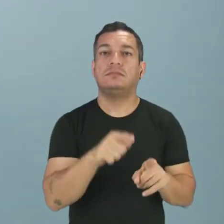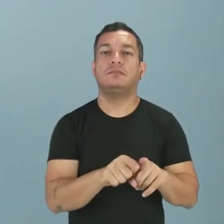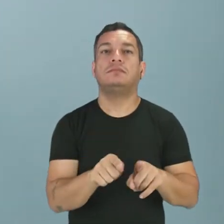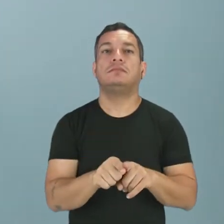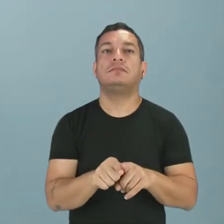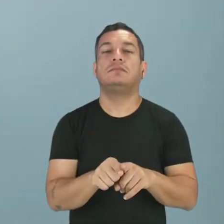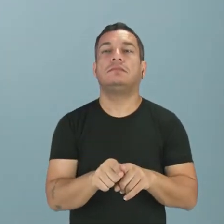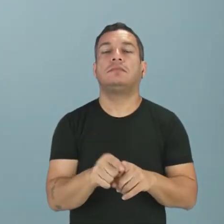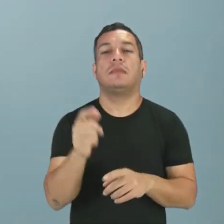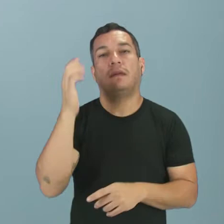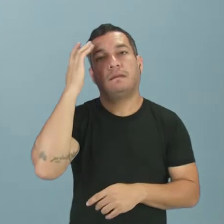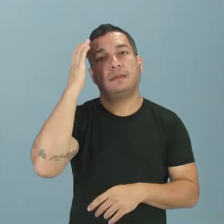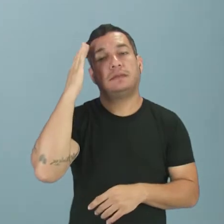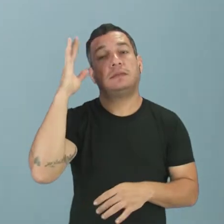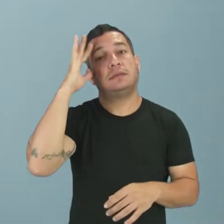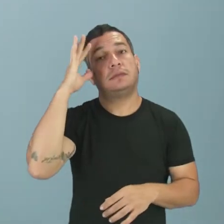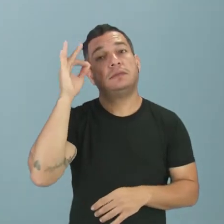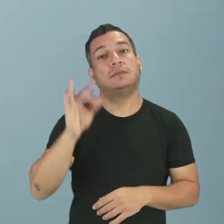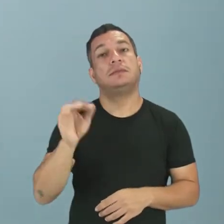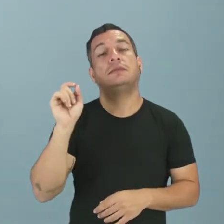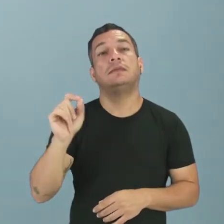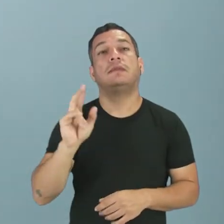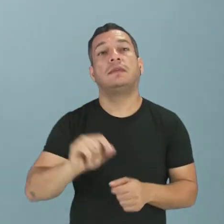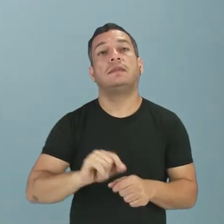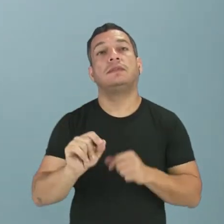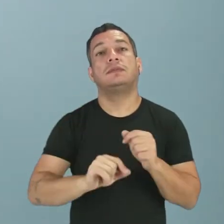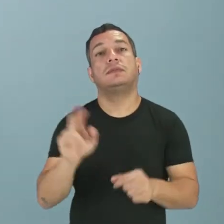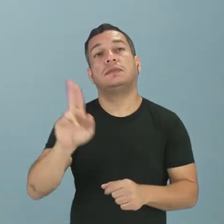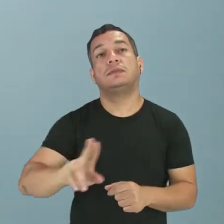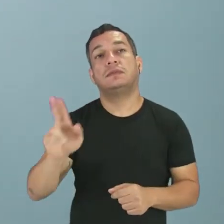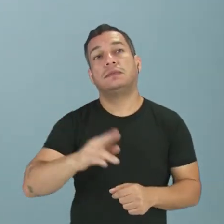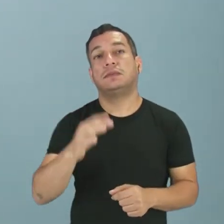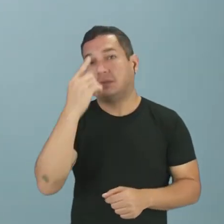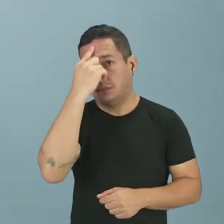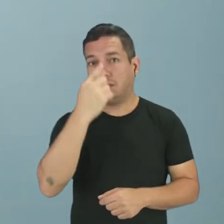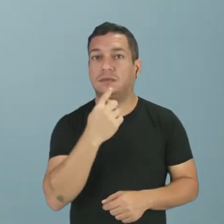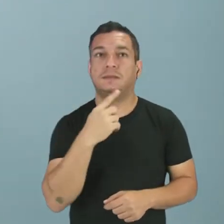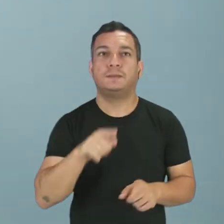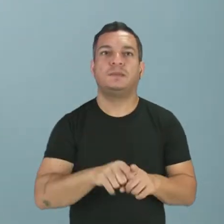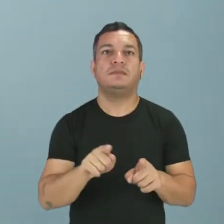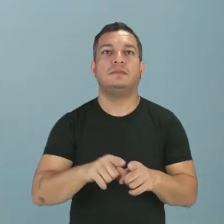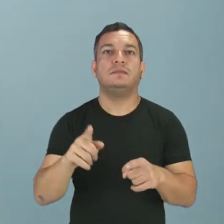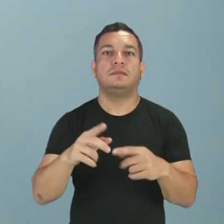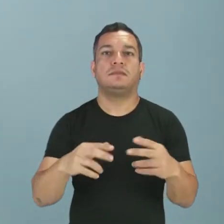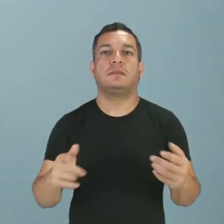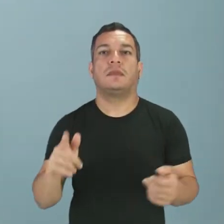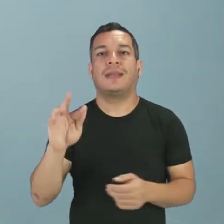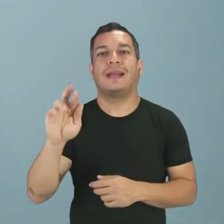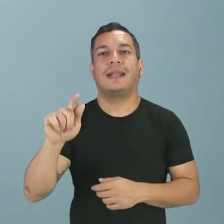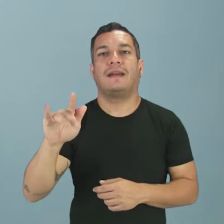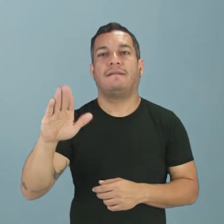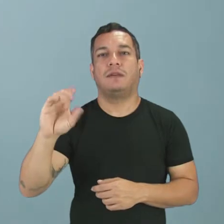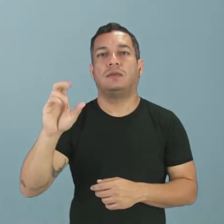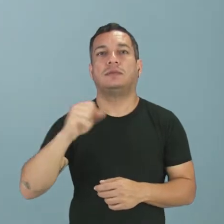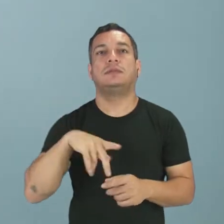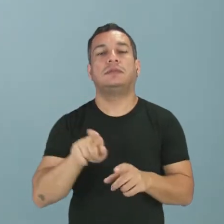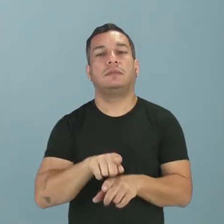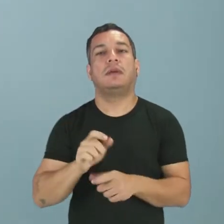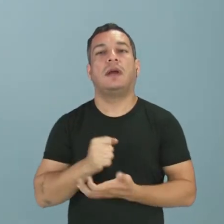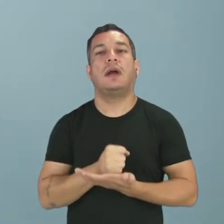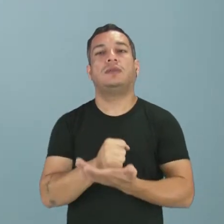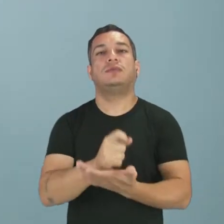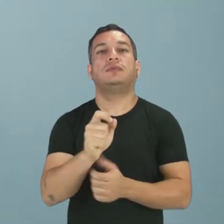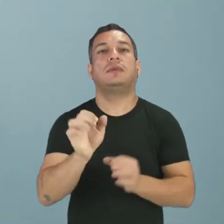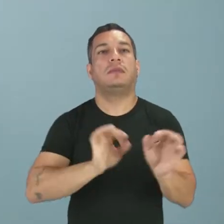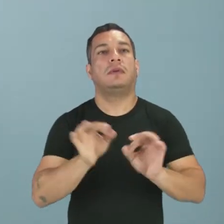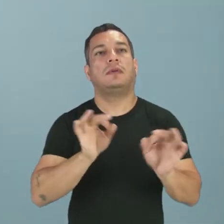para facilitar essa compreensão, ele vai fazer essa utilização de imagens e recursos gráficos, que contribuem para